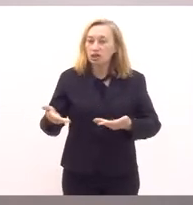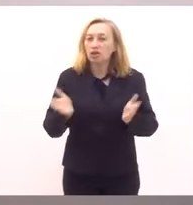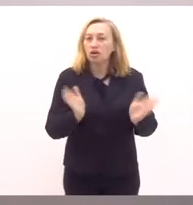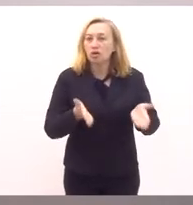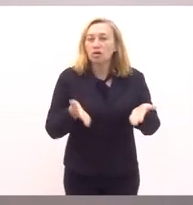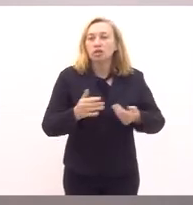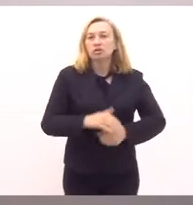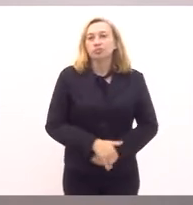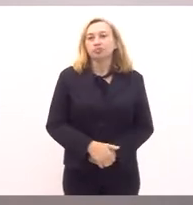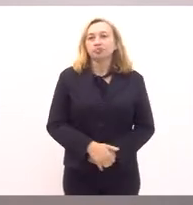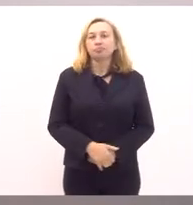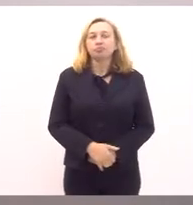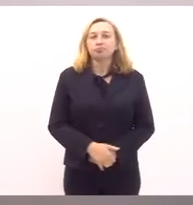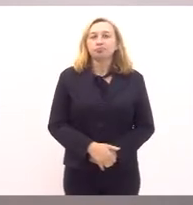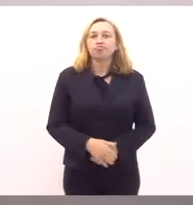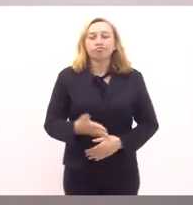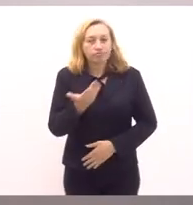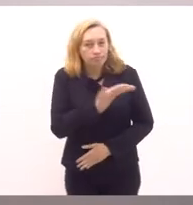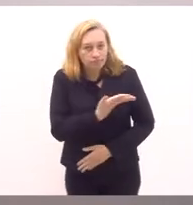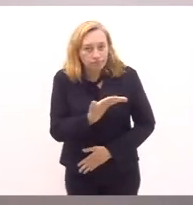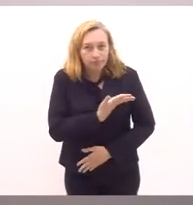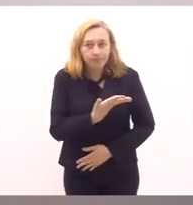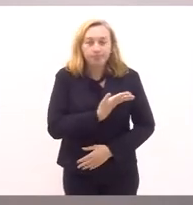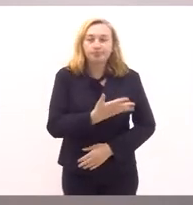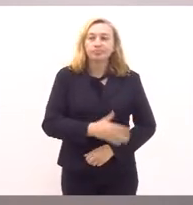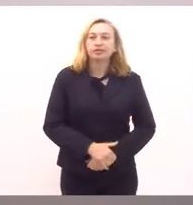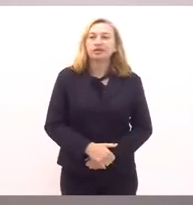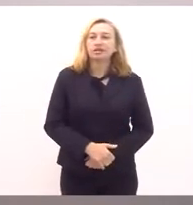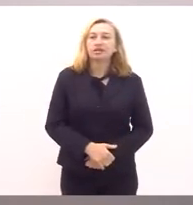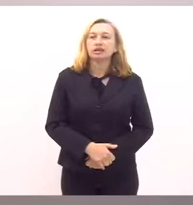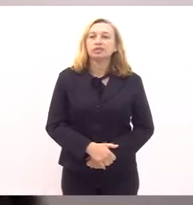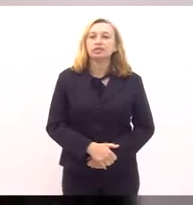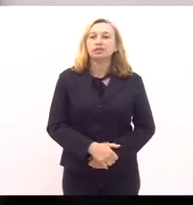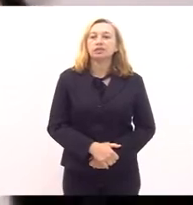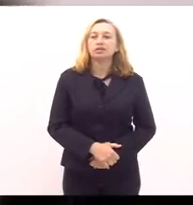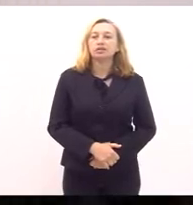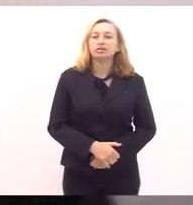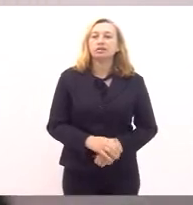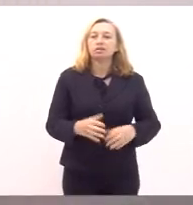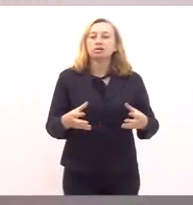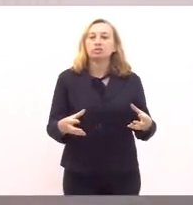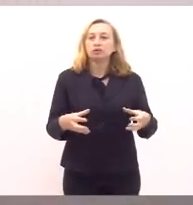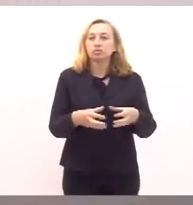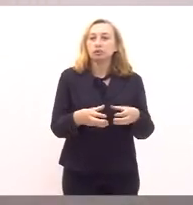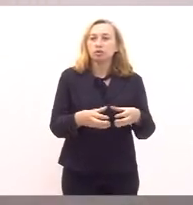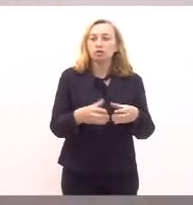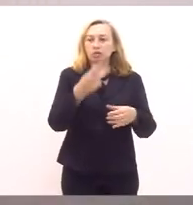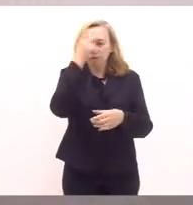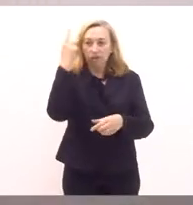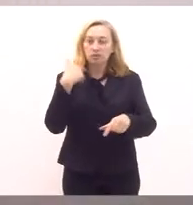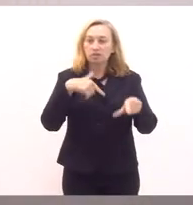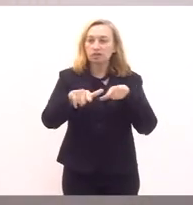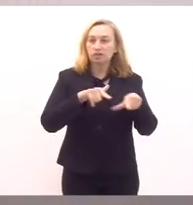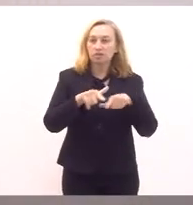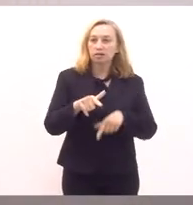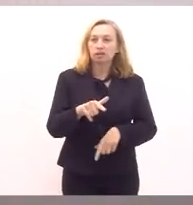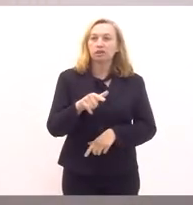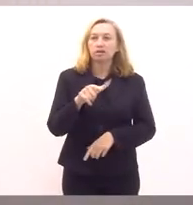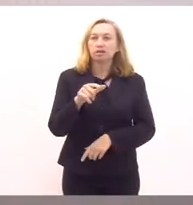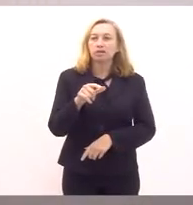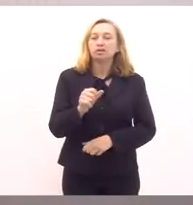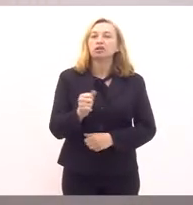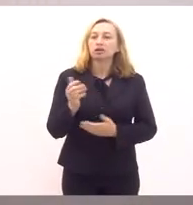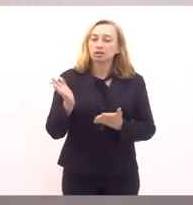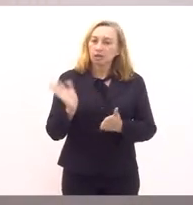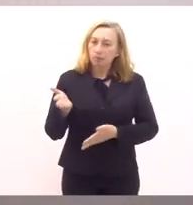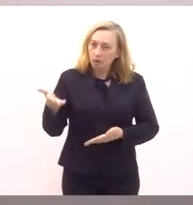hoje os companheiros, né, e as companheiras da bancada dos trabalhadores, companheiro Indalécio da CUT, já